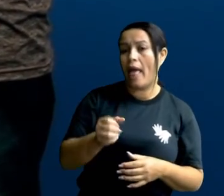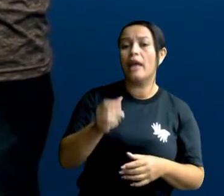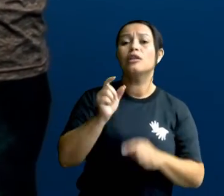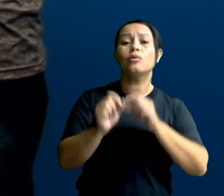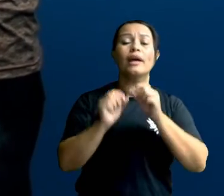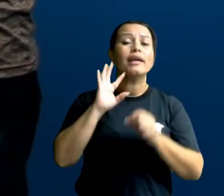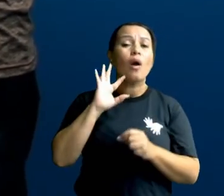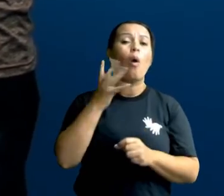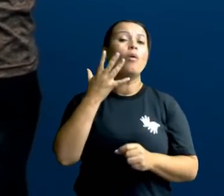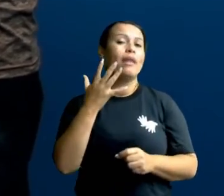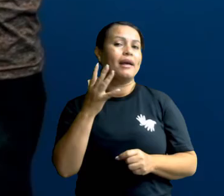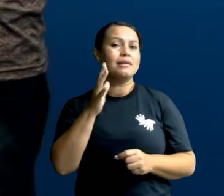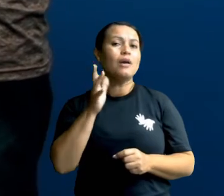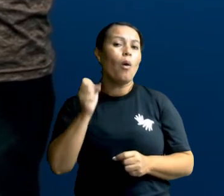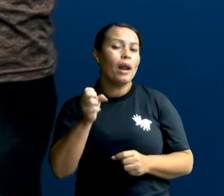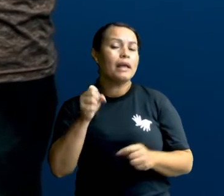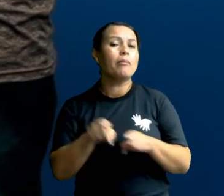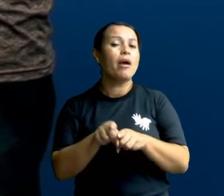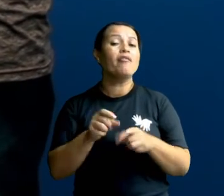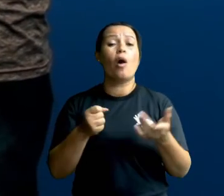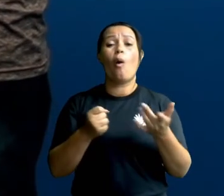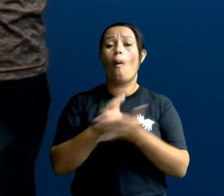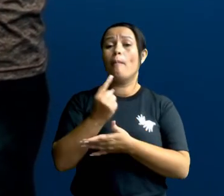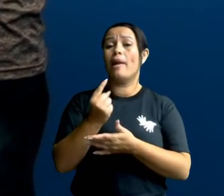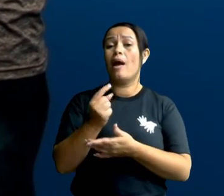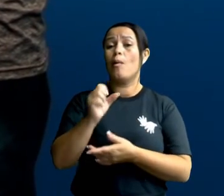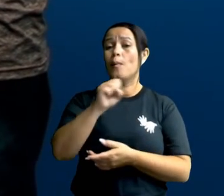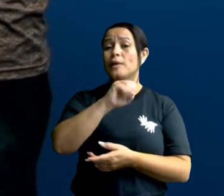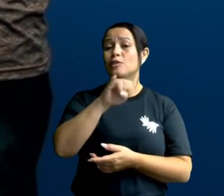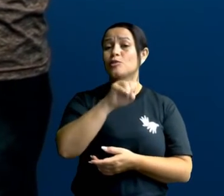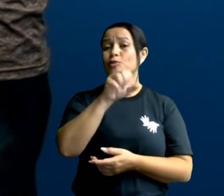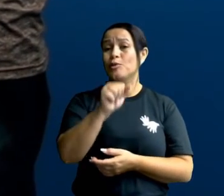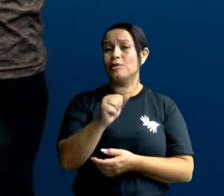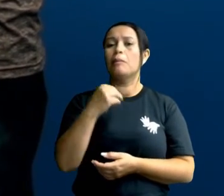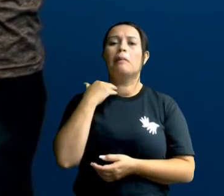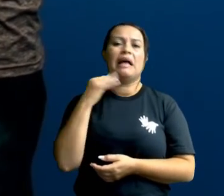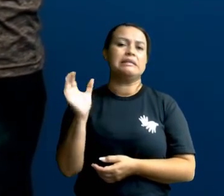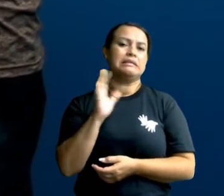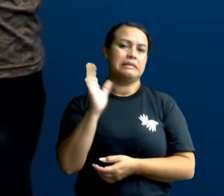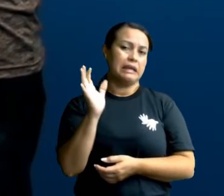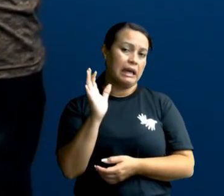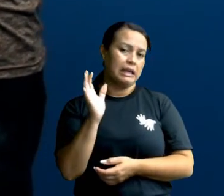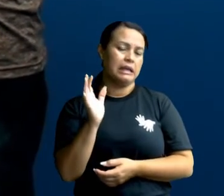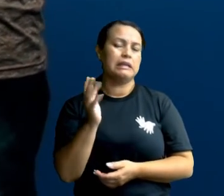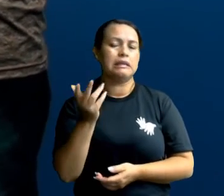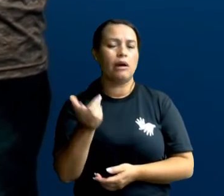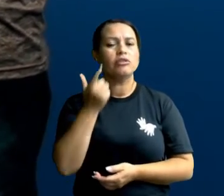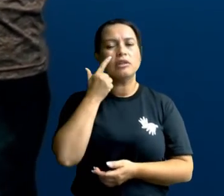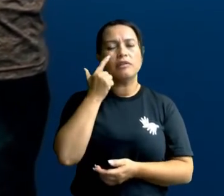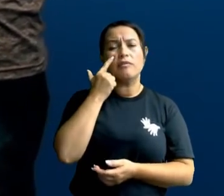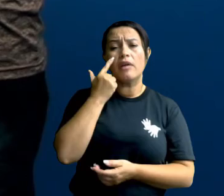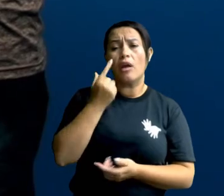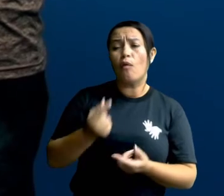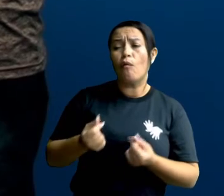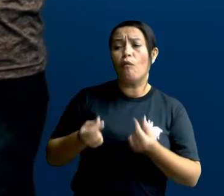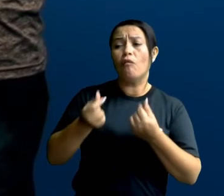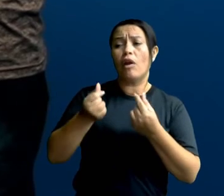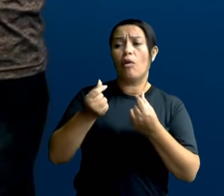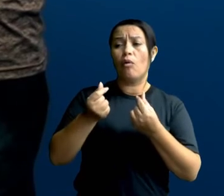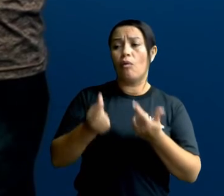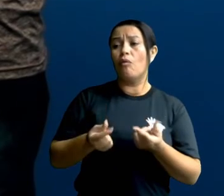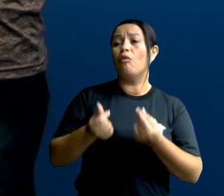comprar uma soja mais caro. Isso acaba refletindo no preço